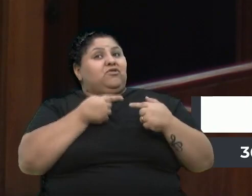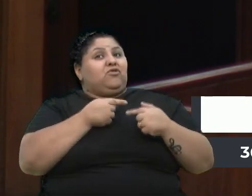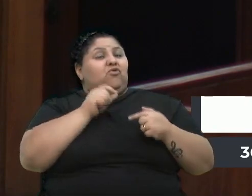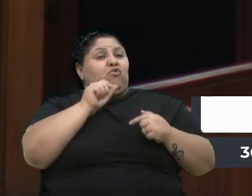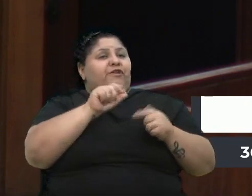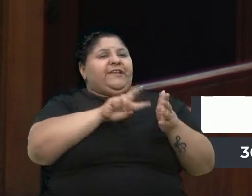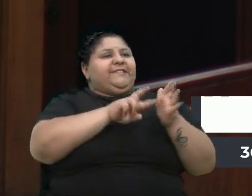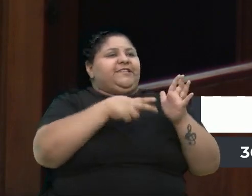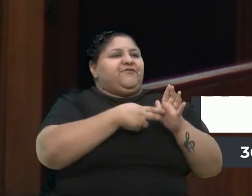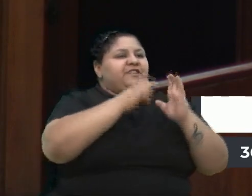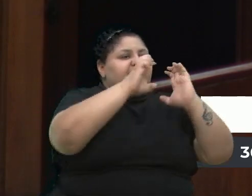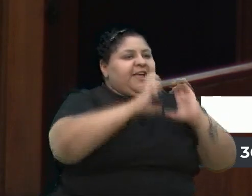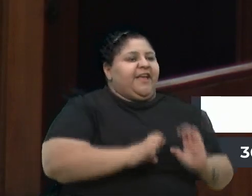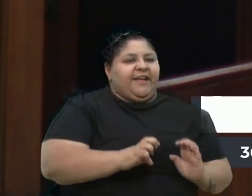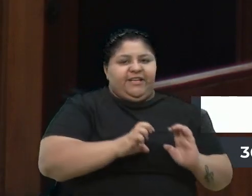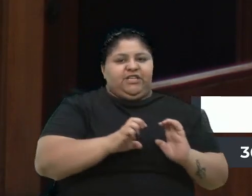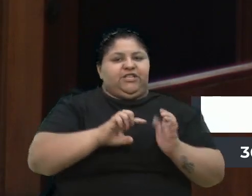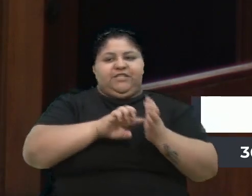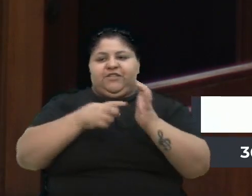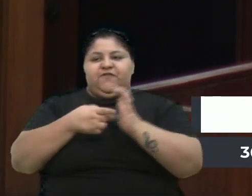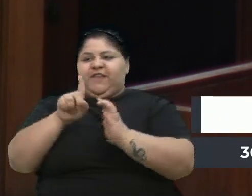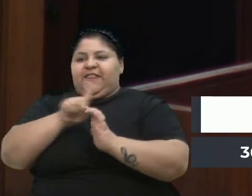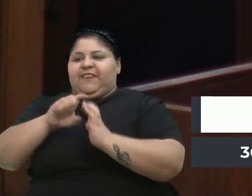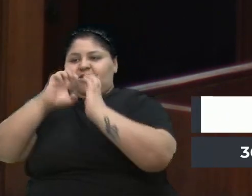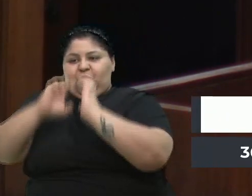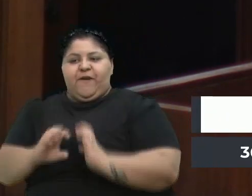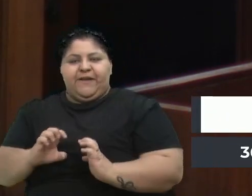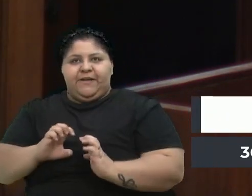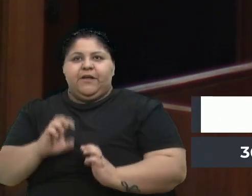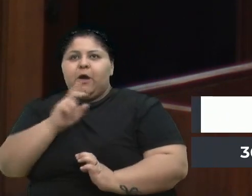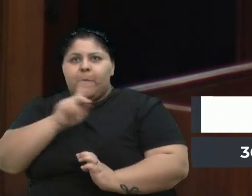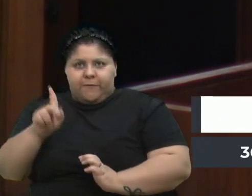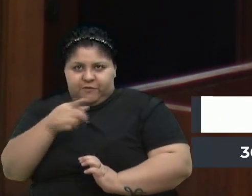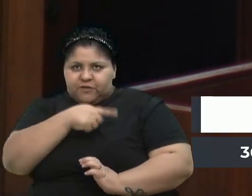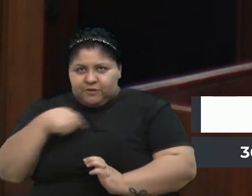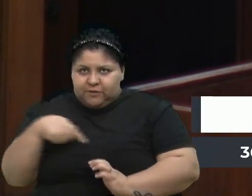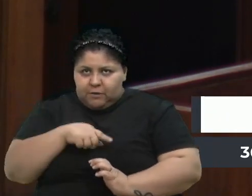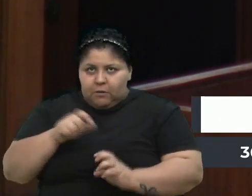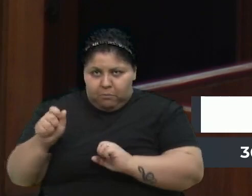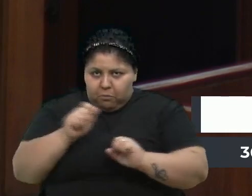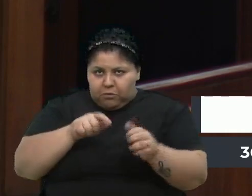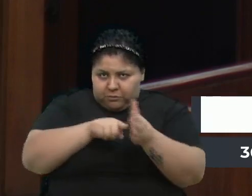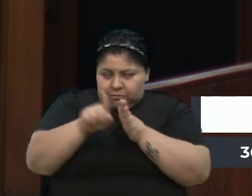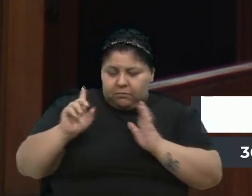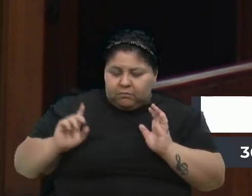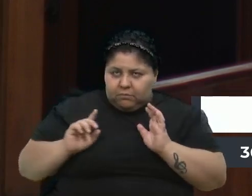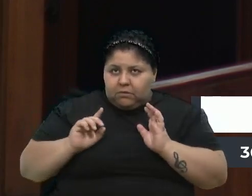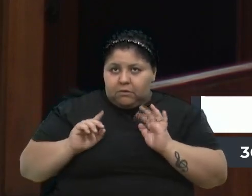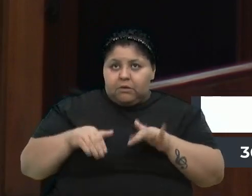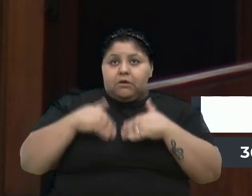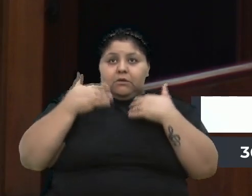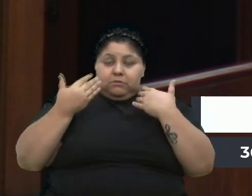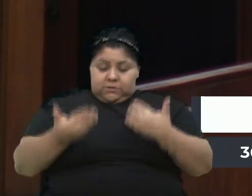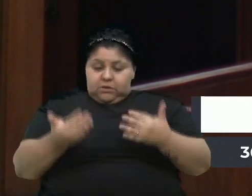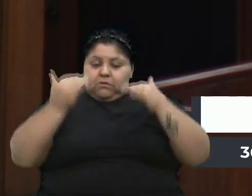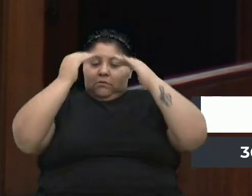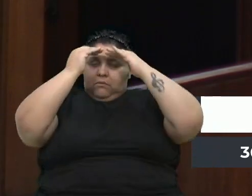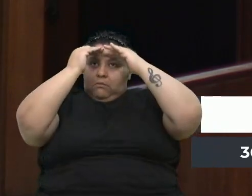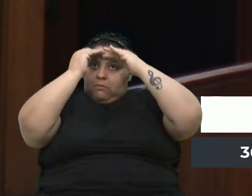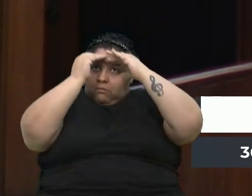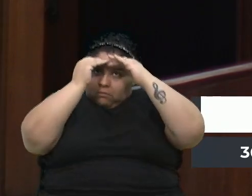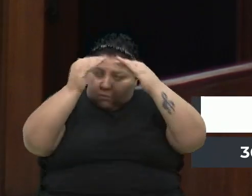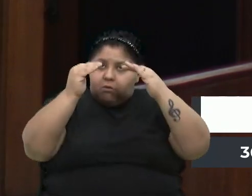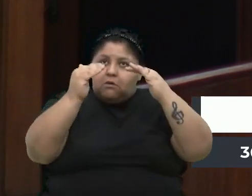não é ético. O professor Zanquim pode me ajudar, foi professor da própria UX, né, professor Zanquim? Então, em respeito à própria UX, em respeito ao